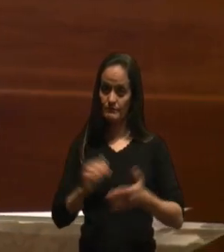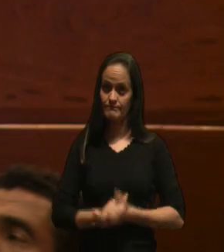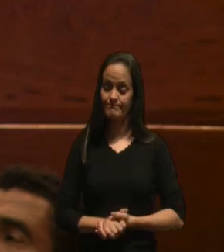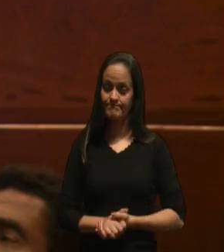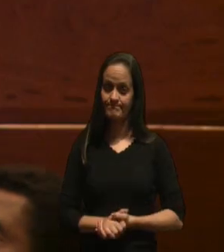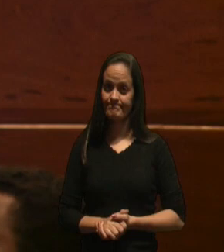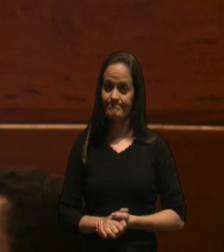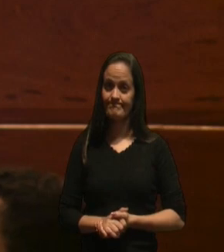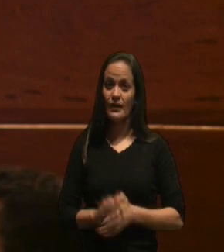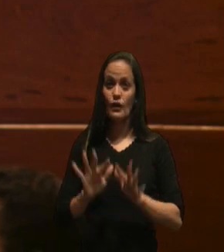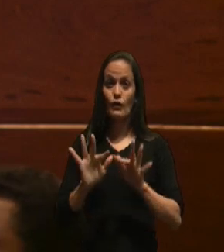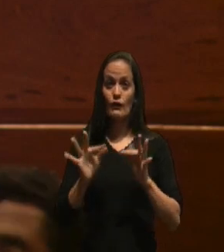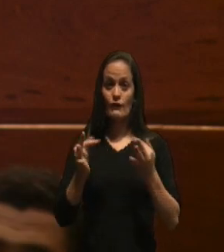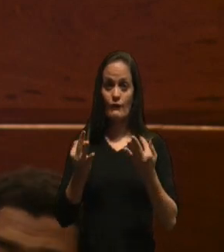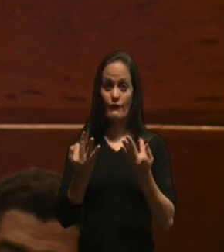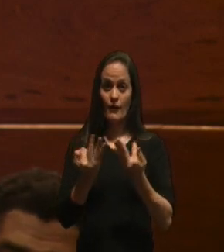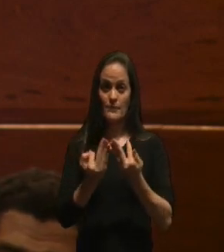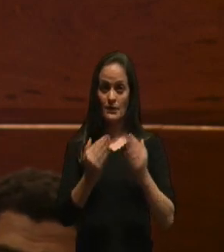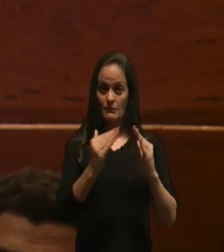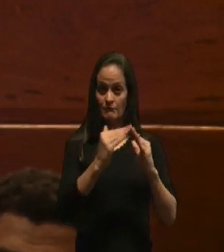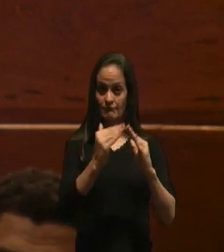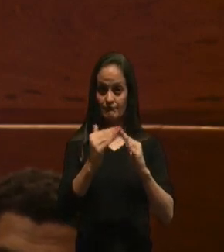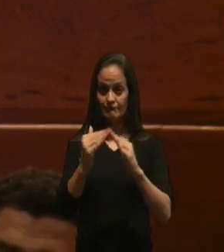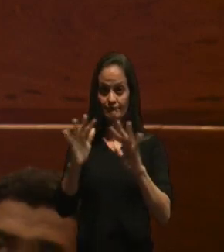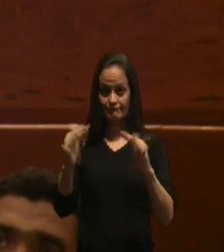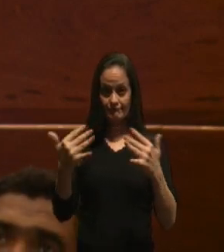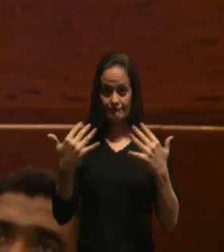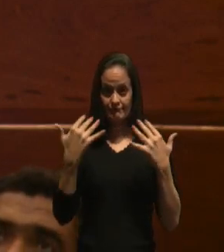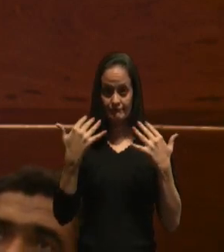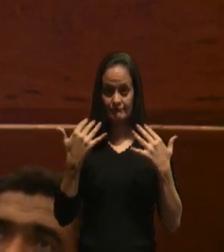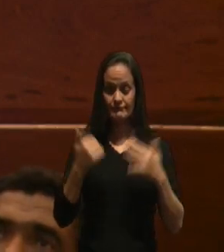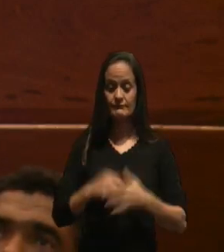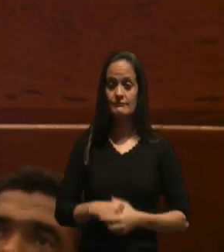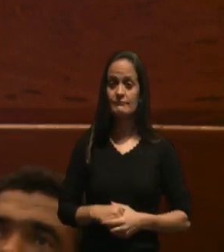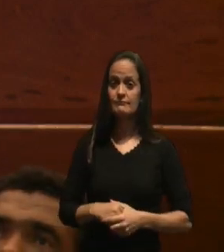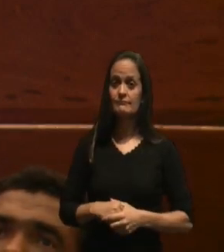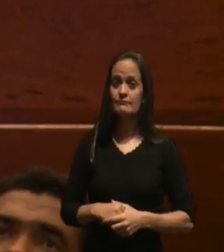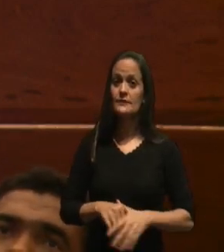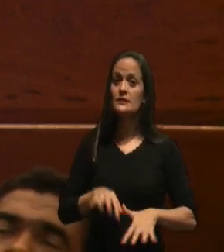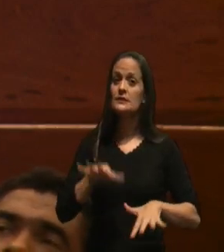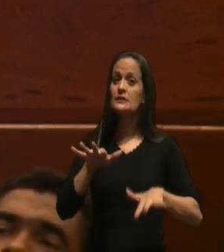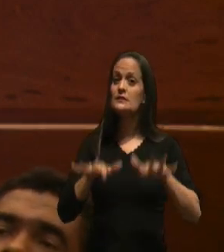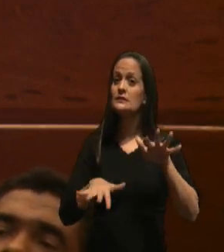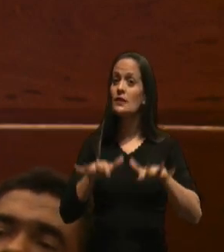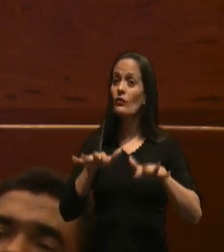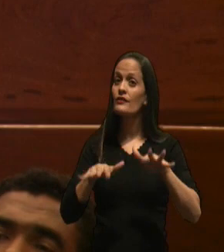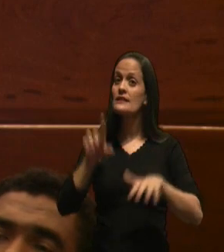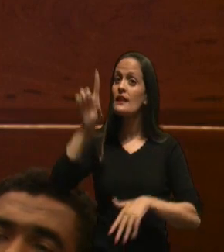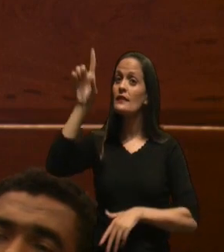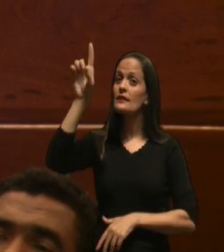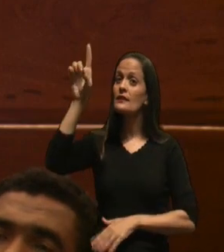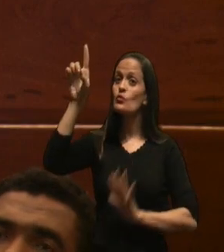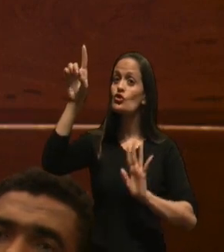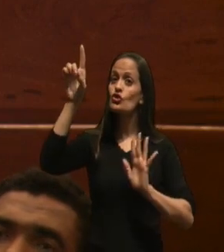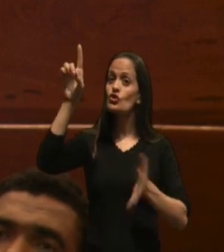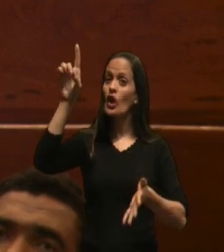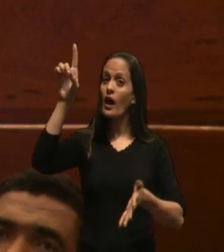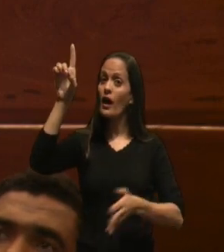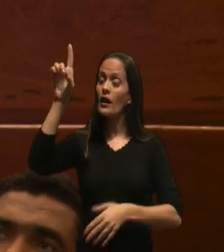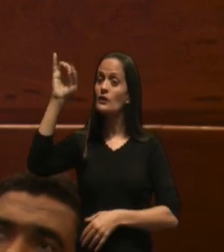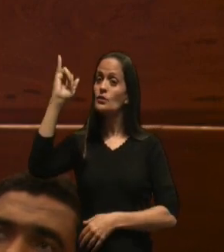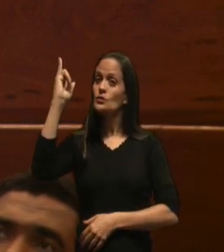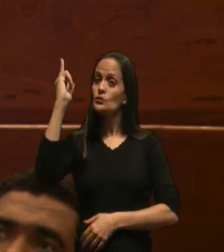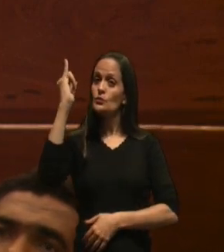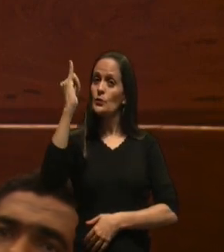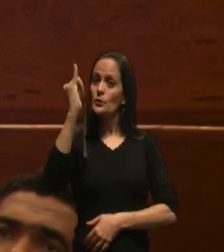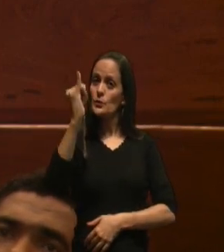queridas famílias reunidas agora nesta hora, quem sabe o Senhor já tem falado após consulta feita